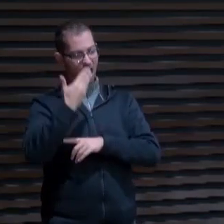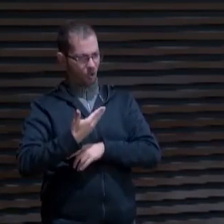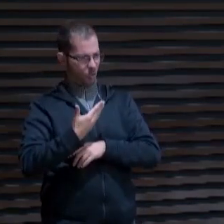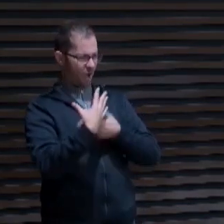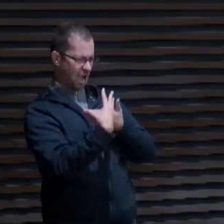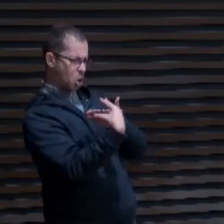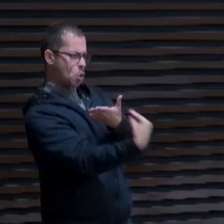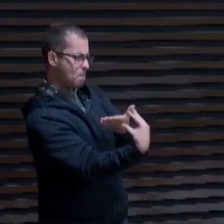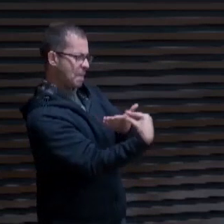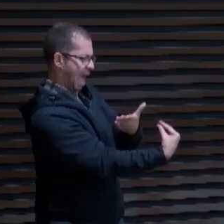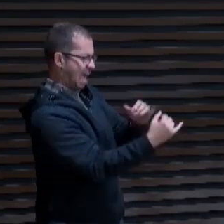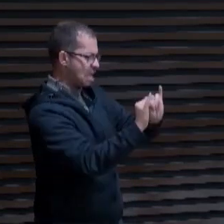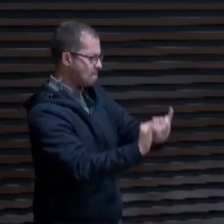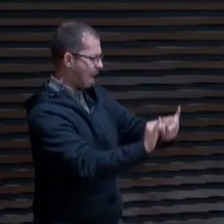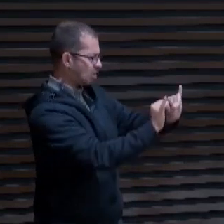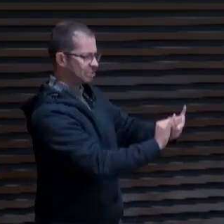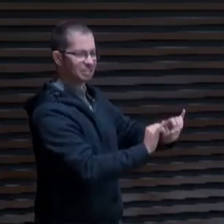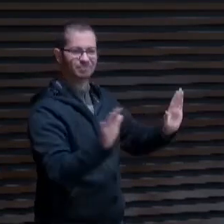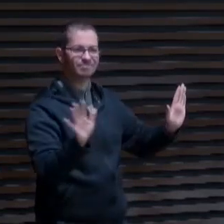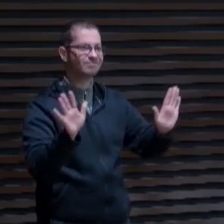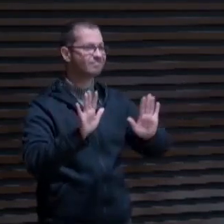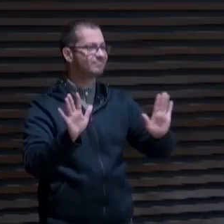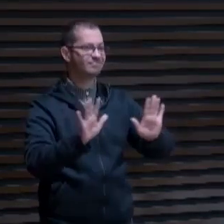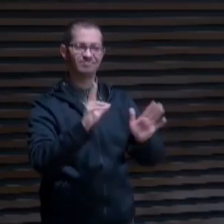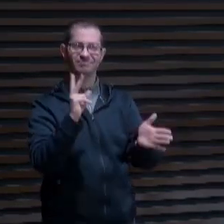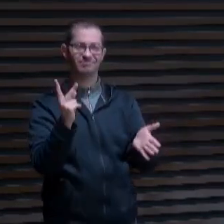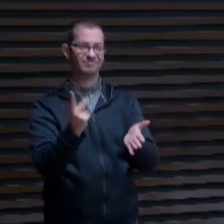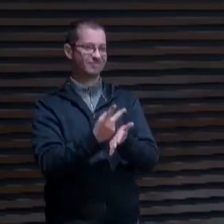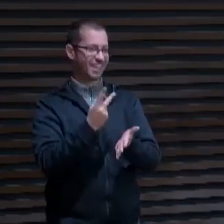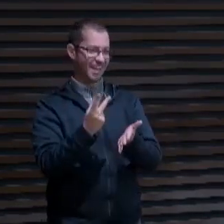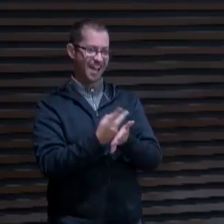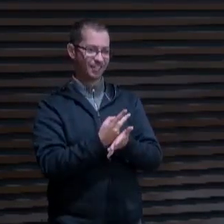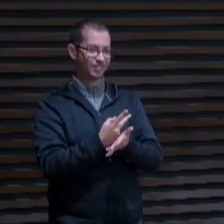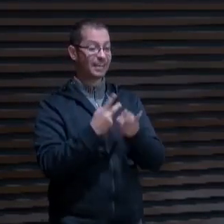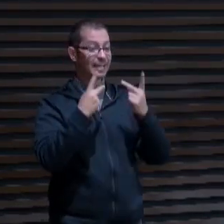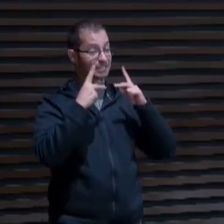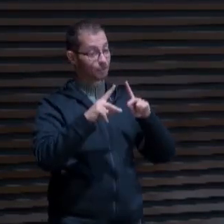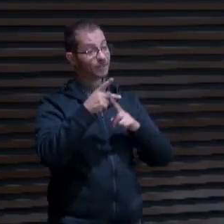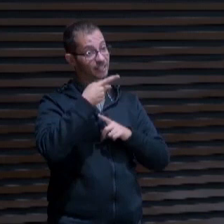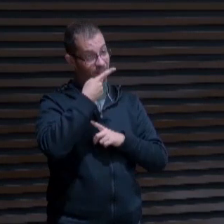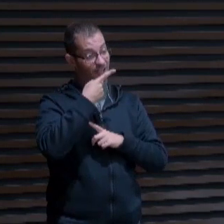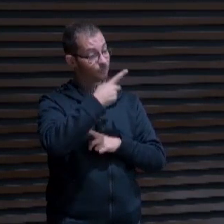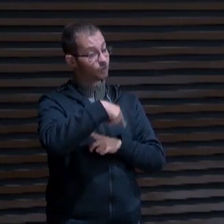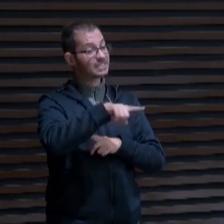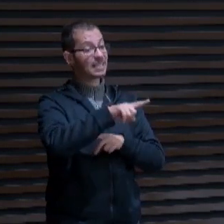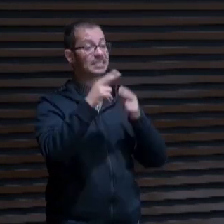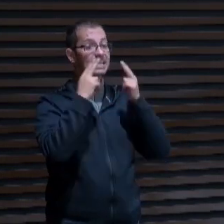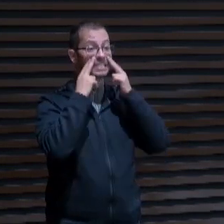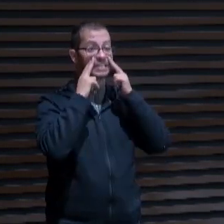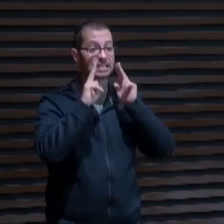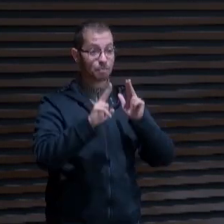escultura. E este mesmo profeta diz assim: Vocês são as minhas testemunhas, diz o Senhor, o meu servo